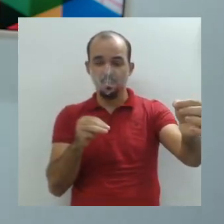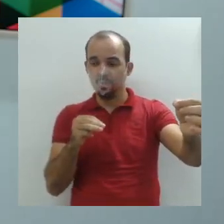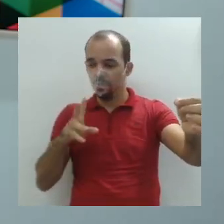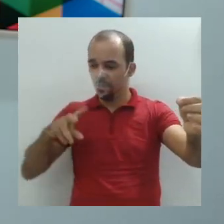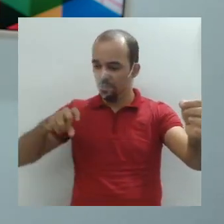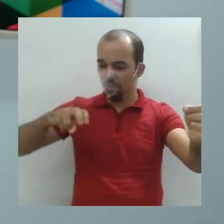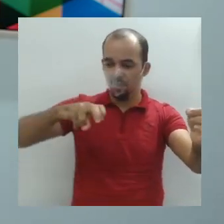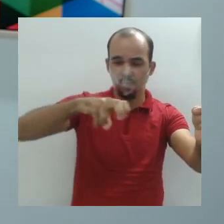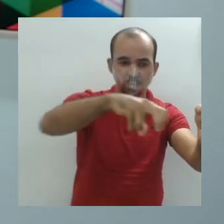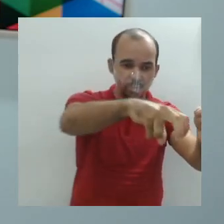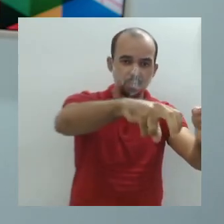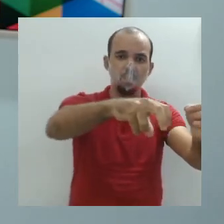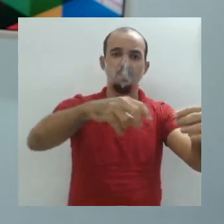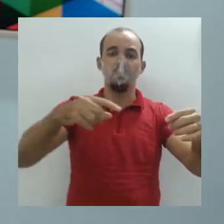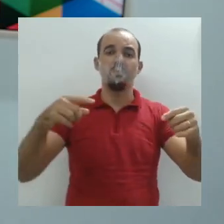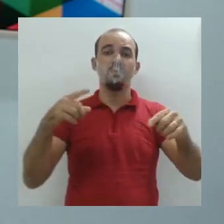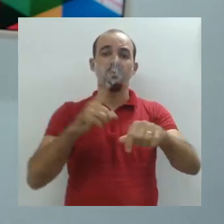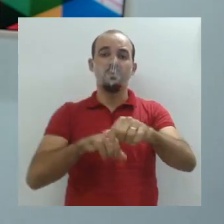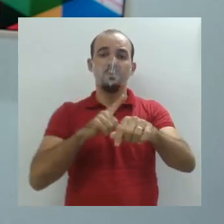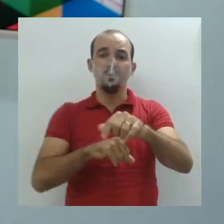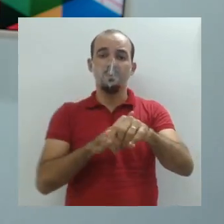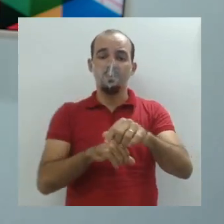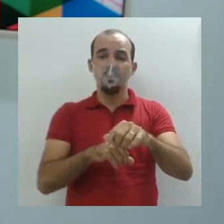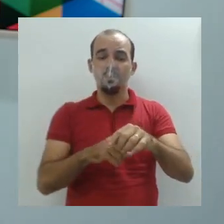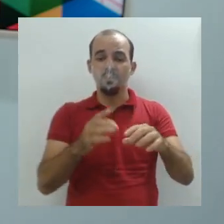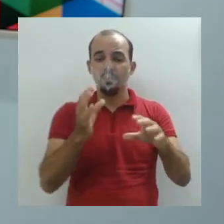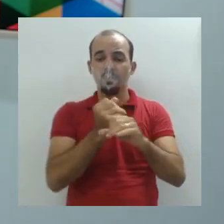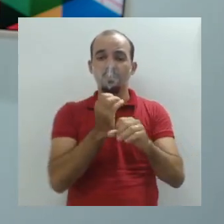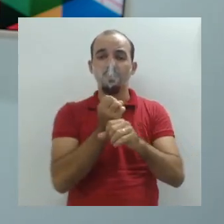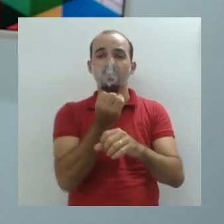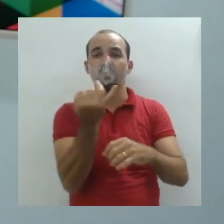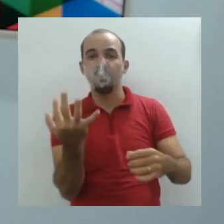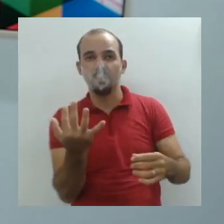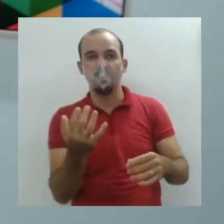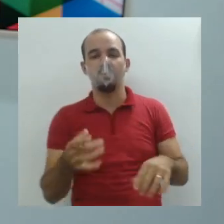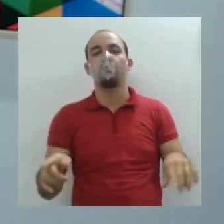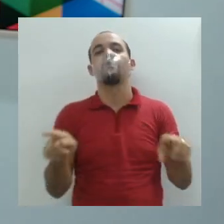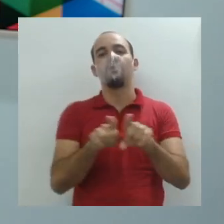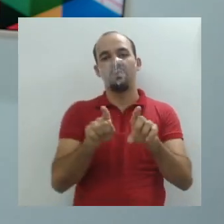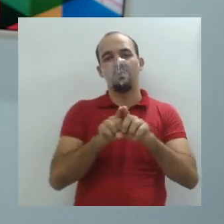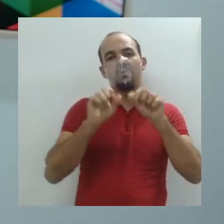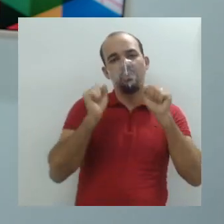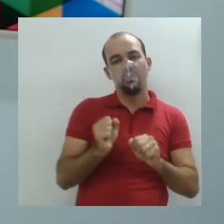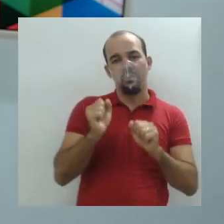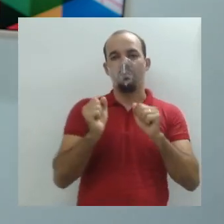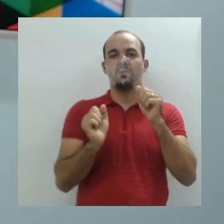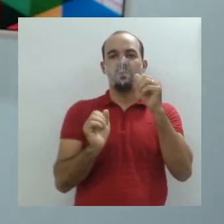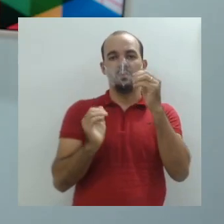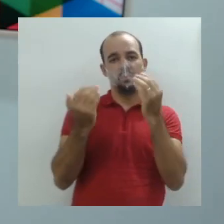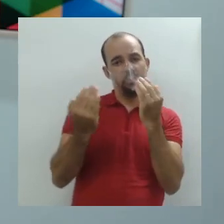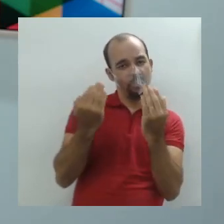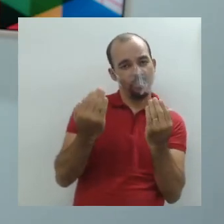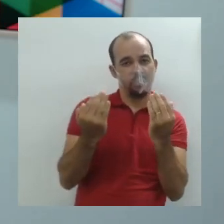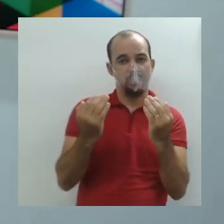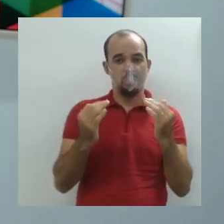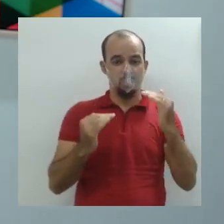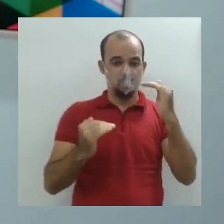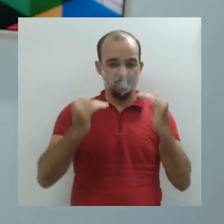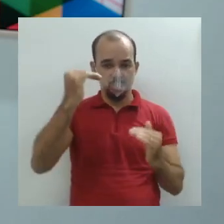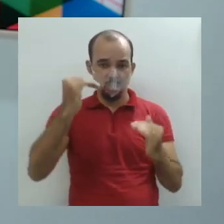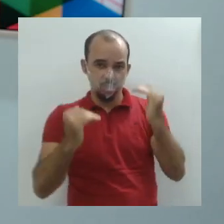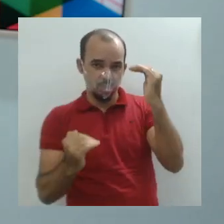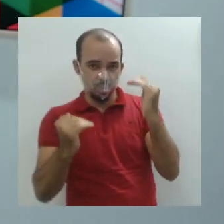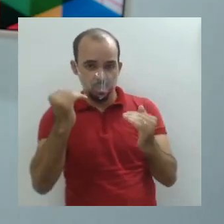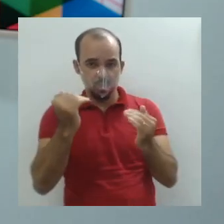como a densidade, galera. Densidade nada mais é do que a massa dividida pelo volume. Então, quando eu tenho a comparação